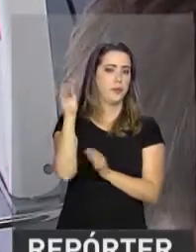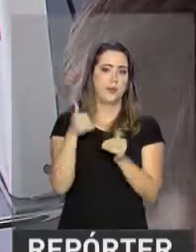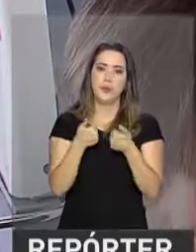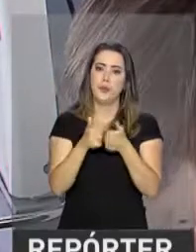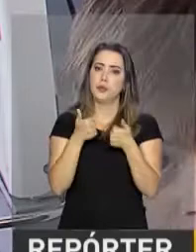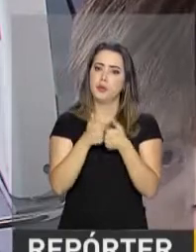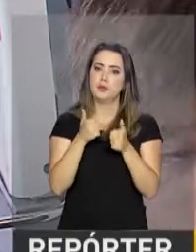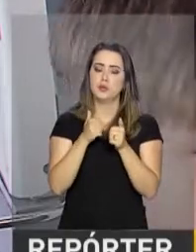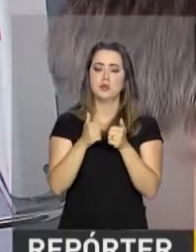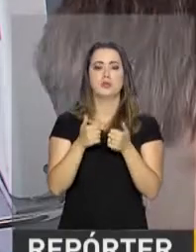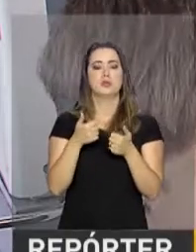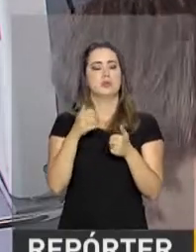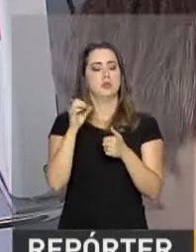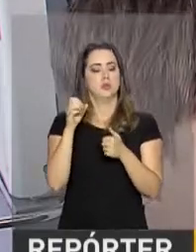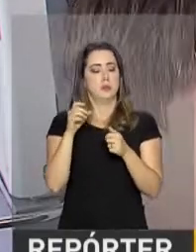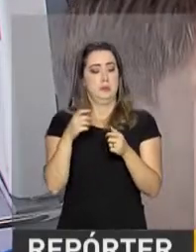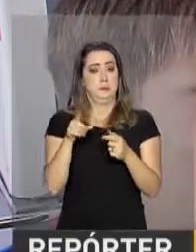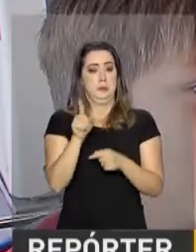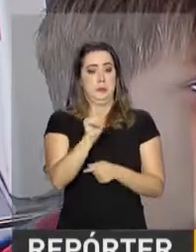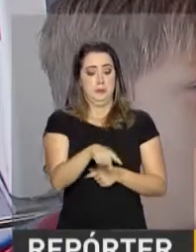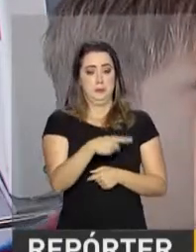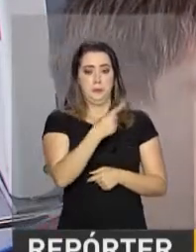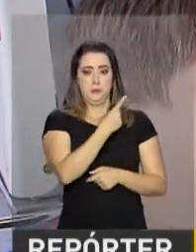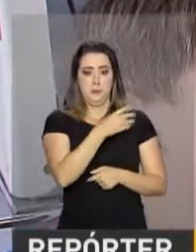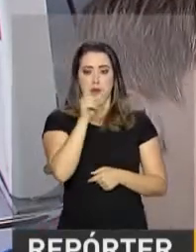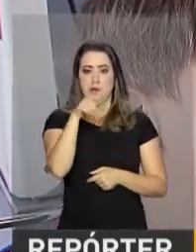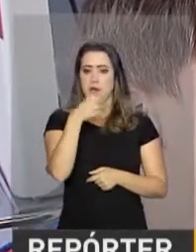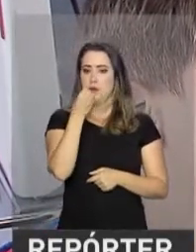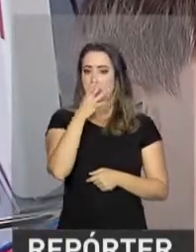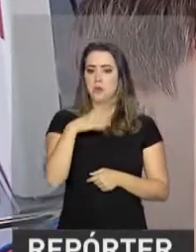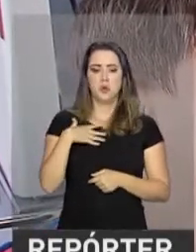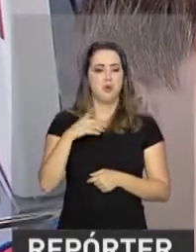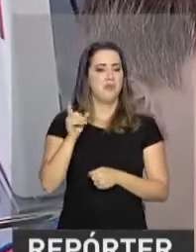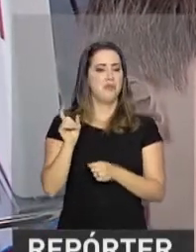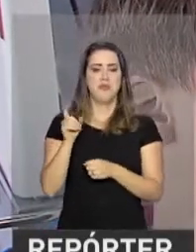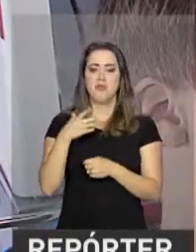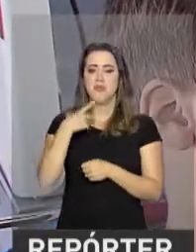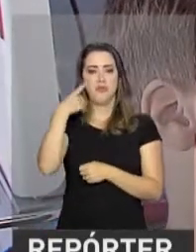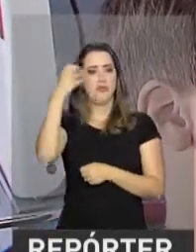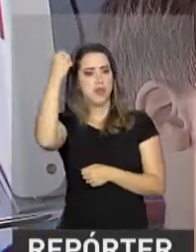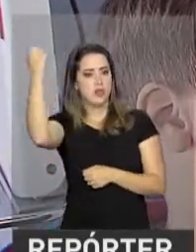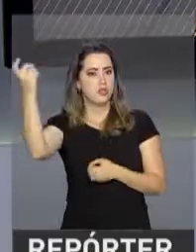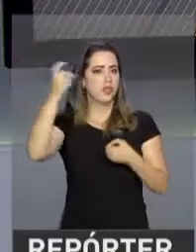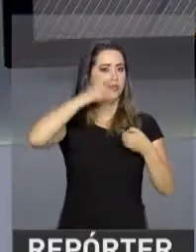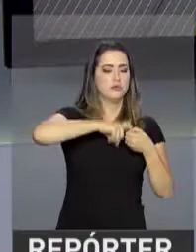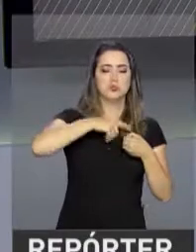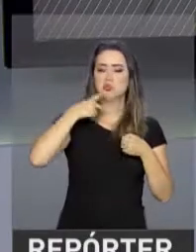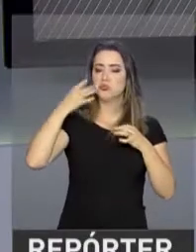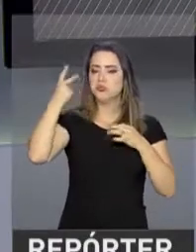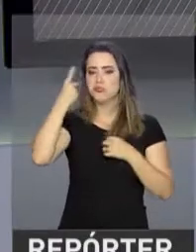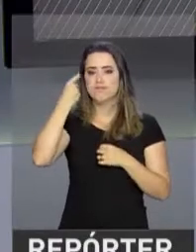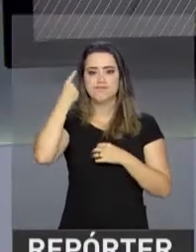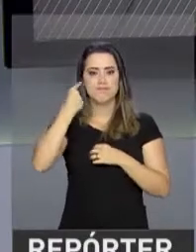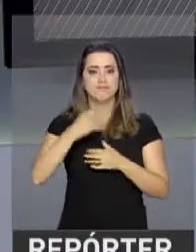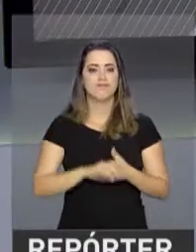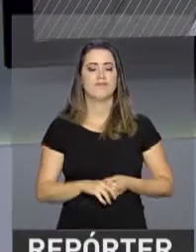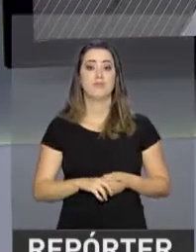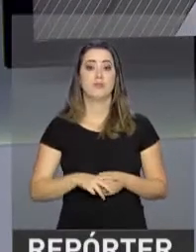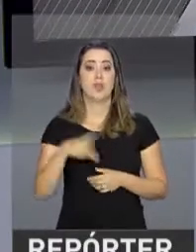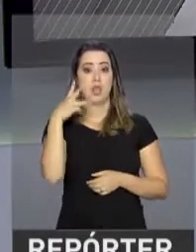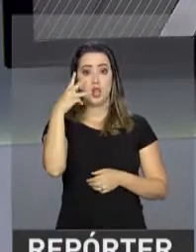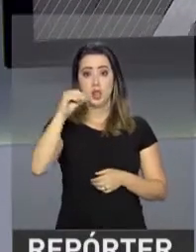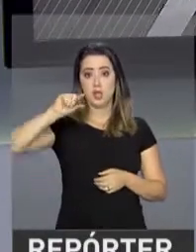confortável foi tranquilo eu fui e voltei fiz escala teve problema nenhum em 1 30 mil residências